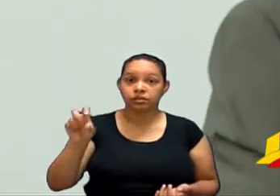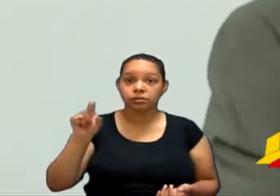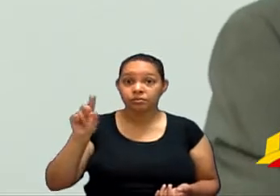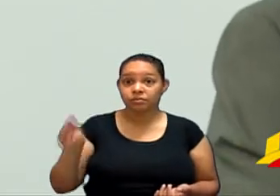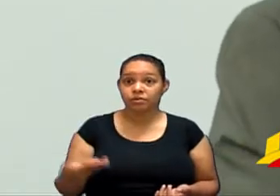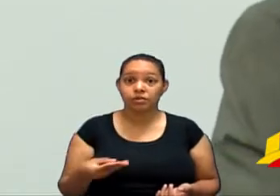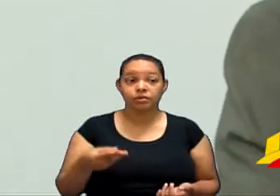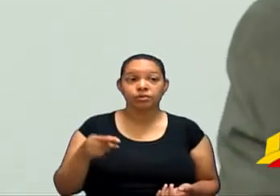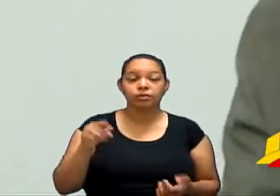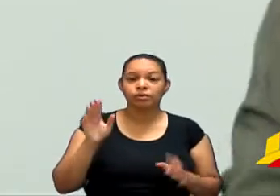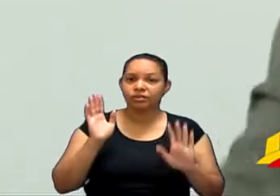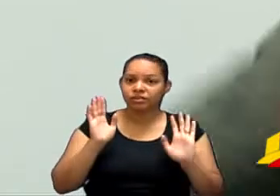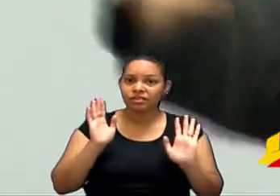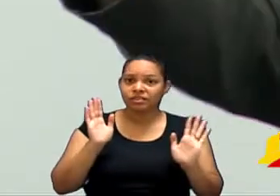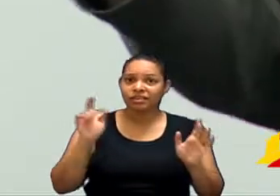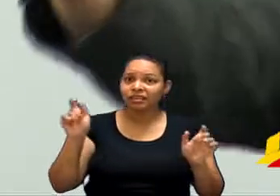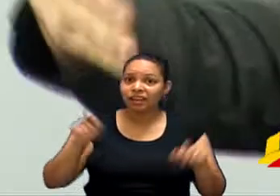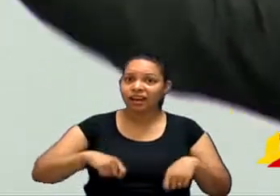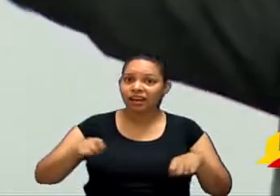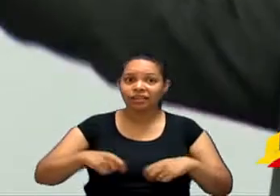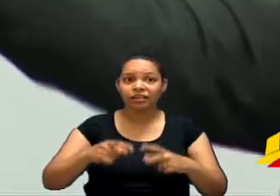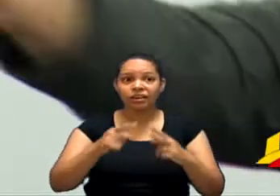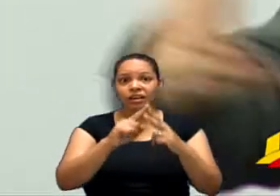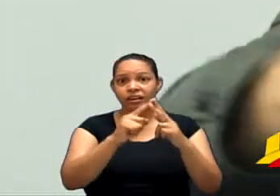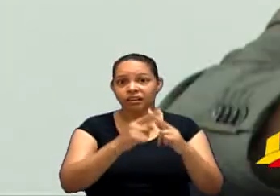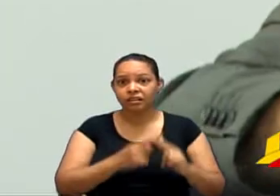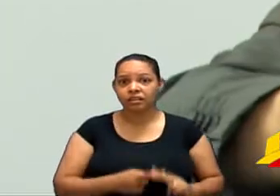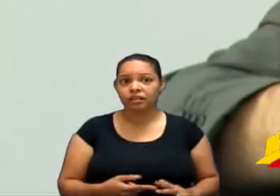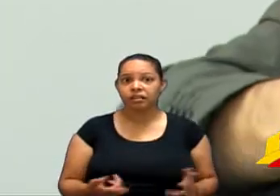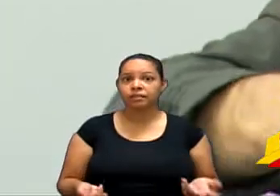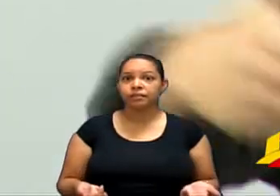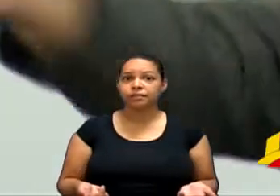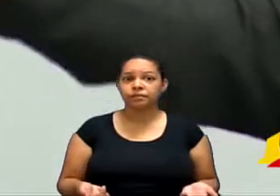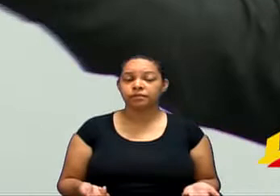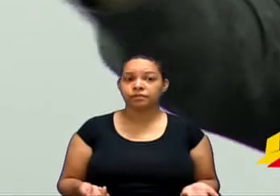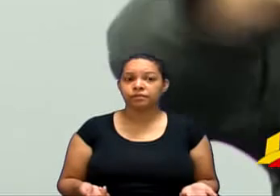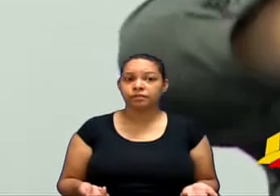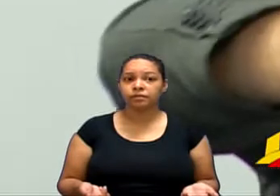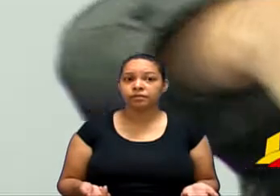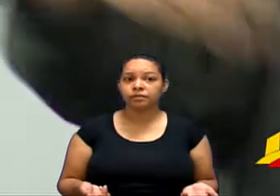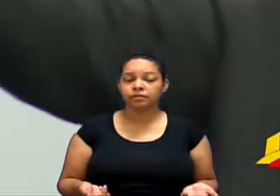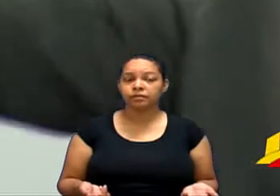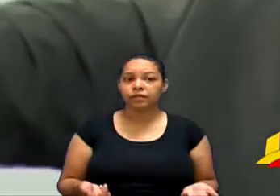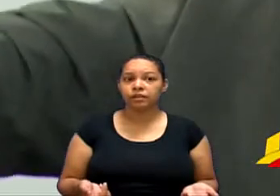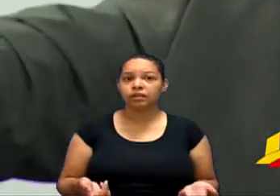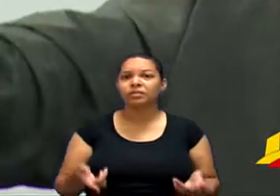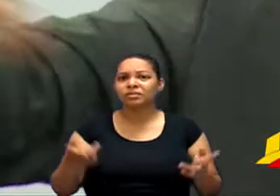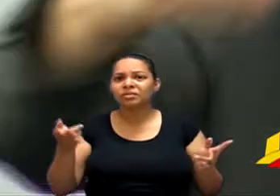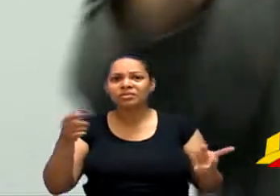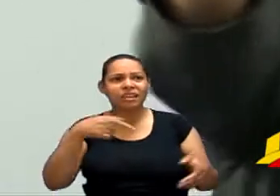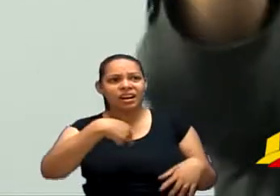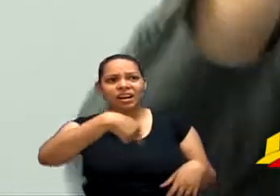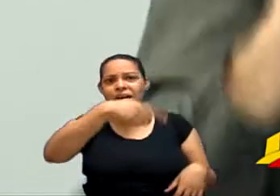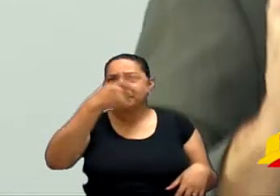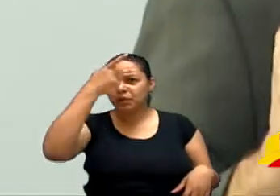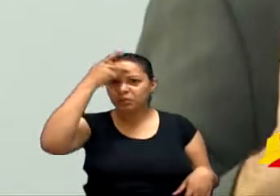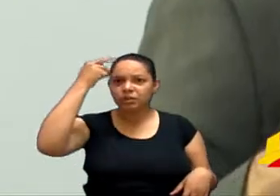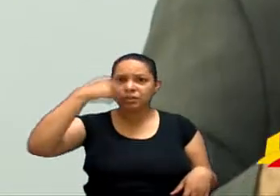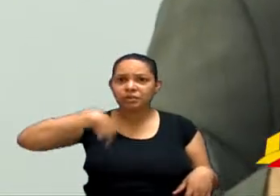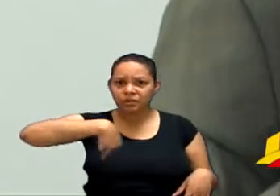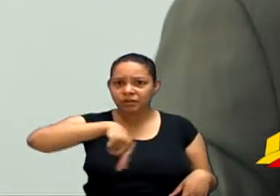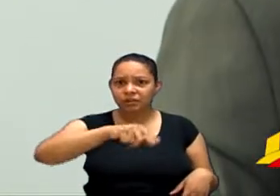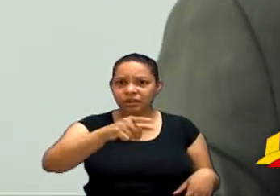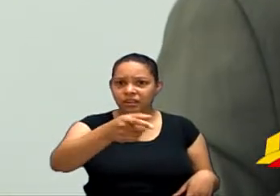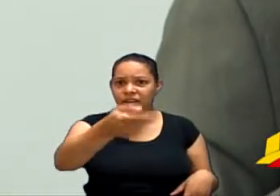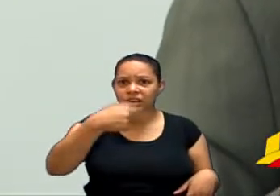para reativar o lugar com emenda parlamentar eles não vem passar o chapéu aqui não vem passar o chapéu para tudo quanto é coisa vem pra pra fazer